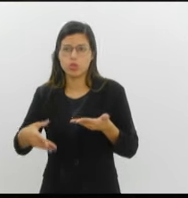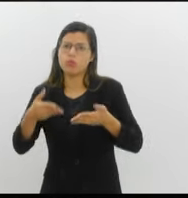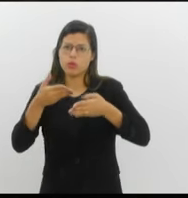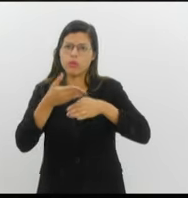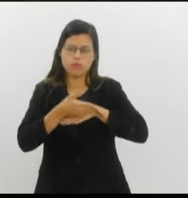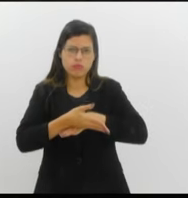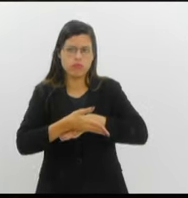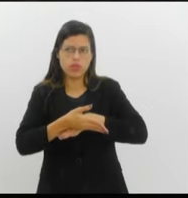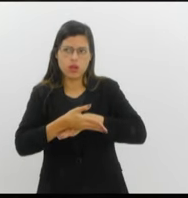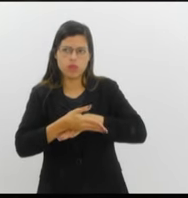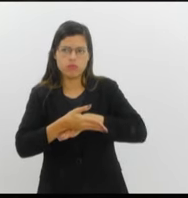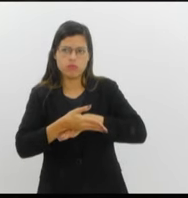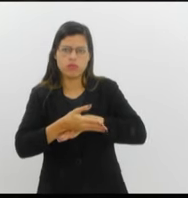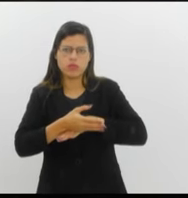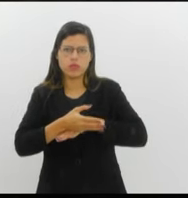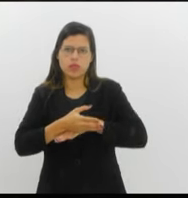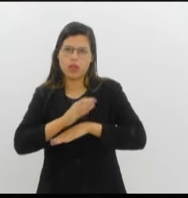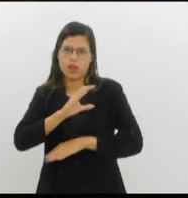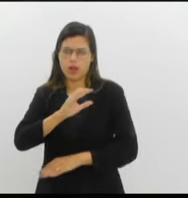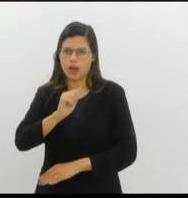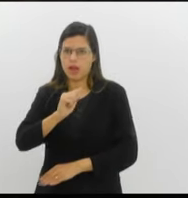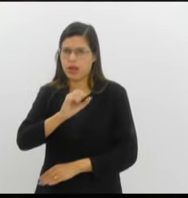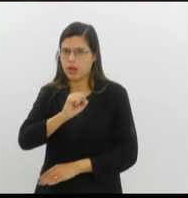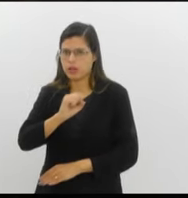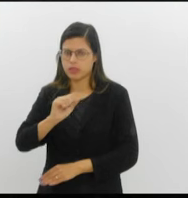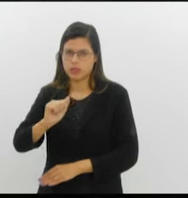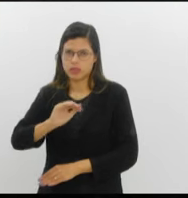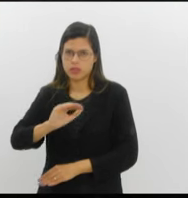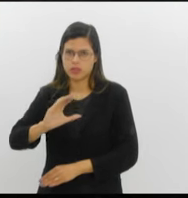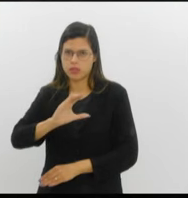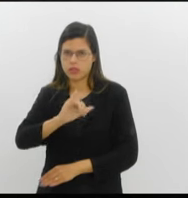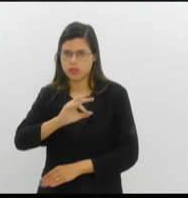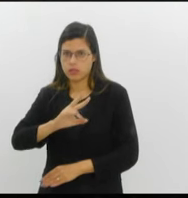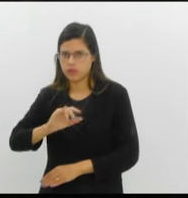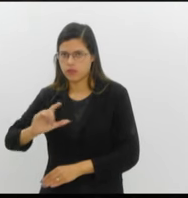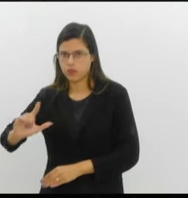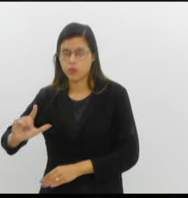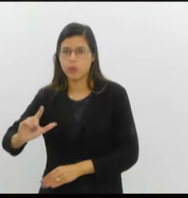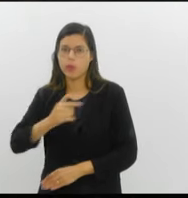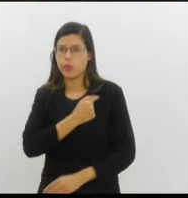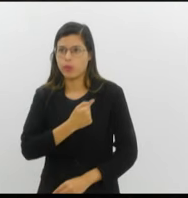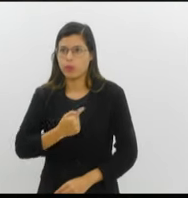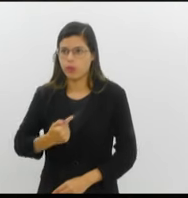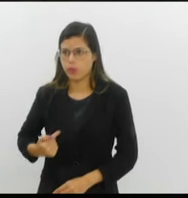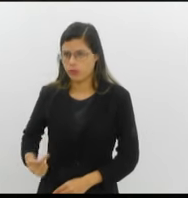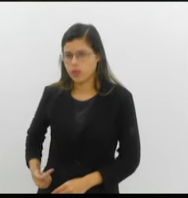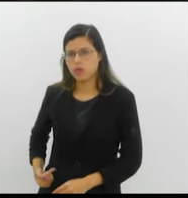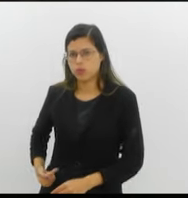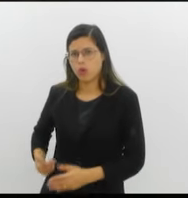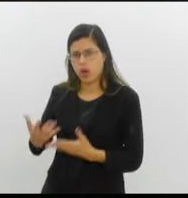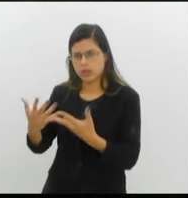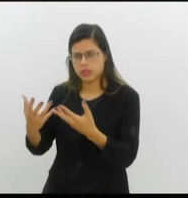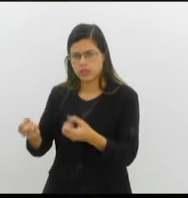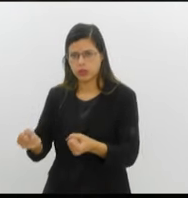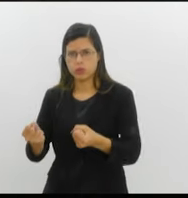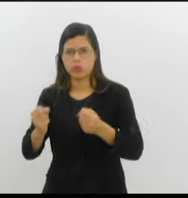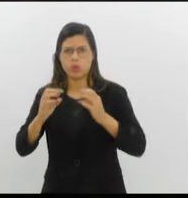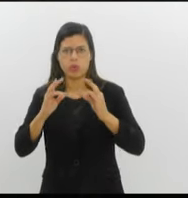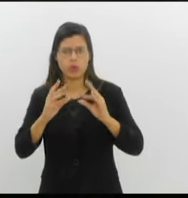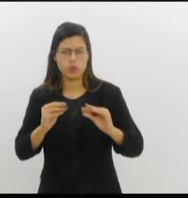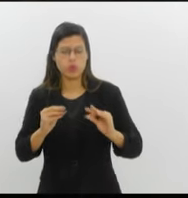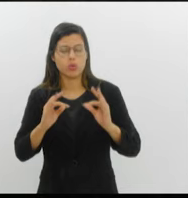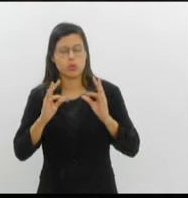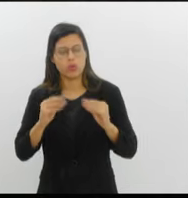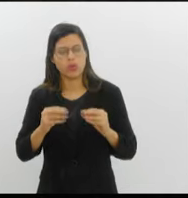inclusive, na Casa Civil. O governador atendeu. E todo ajuste de